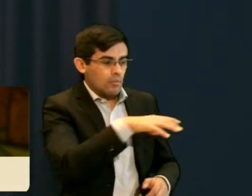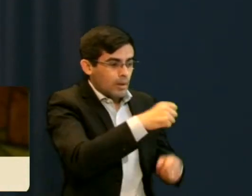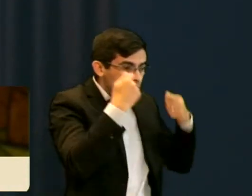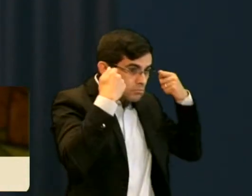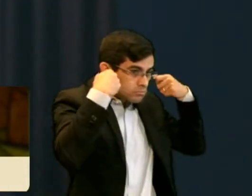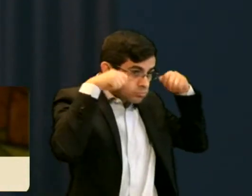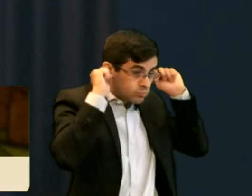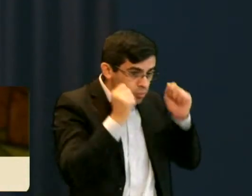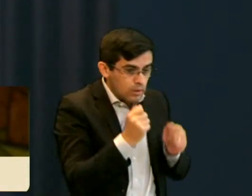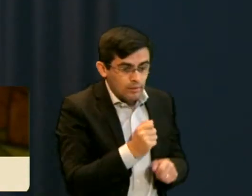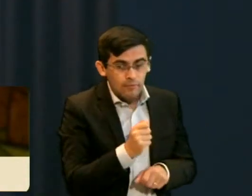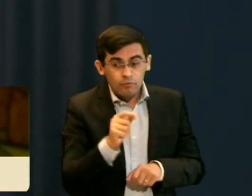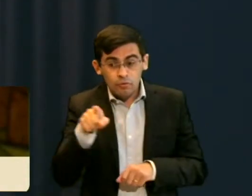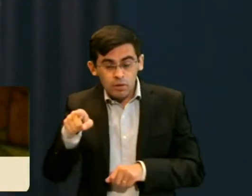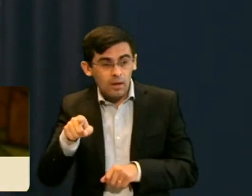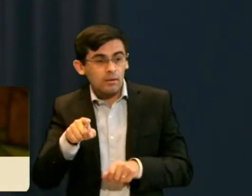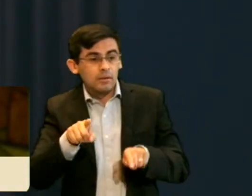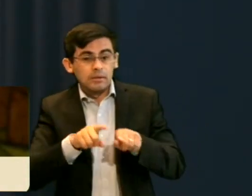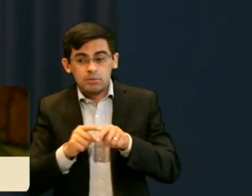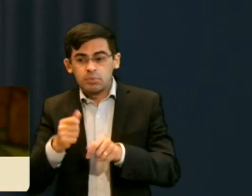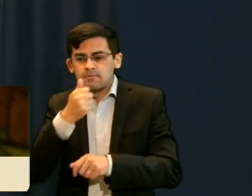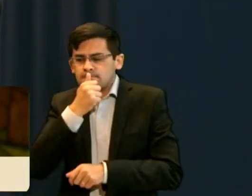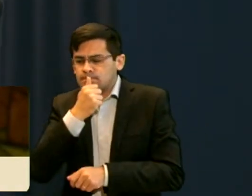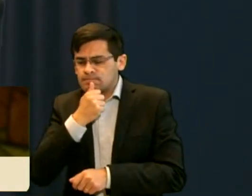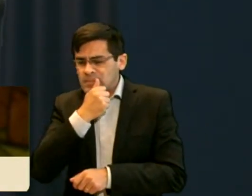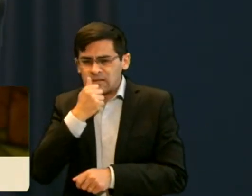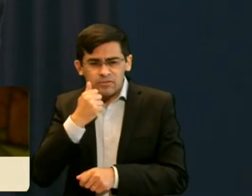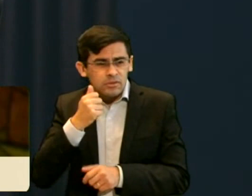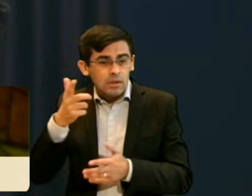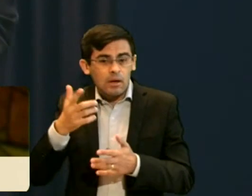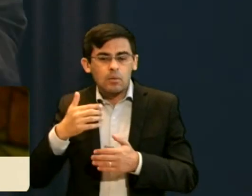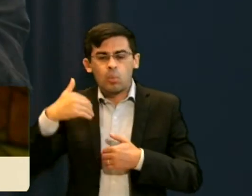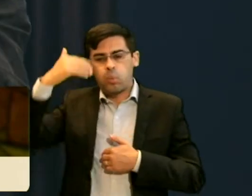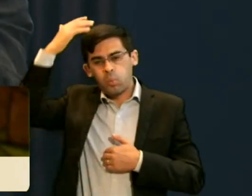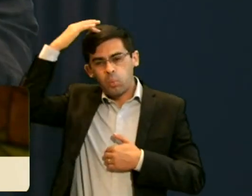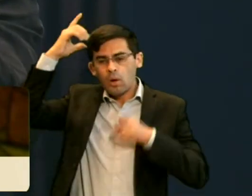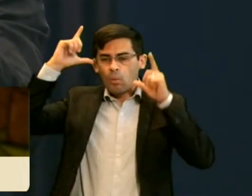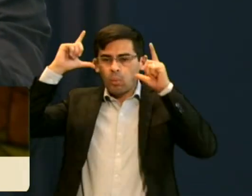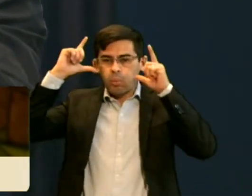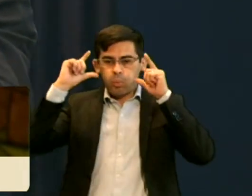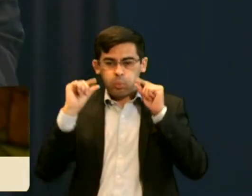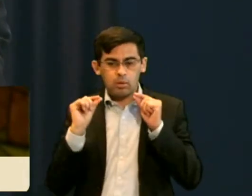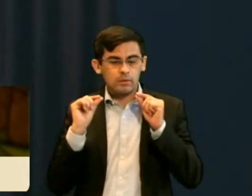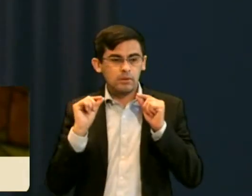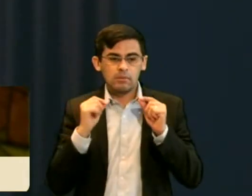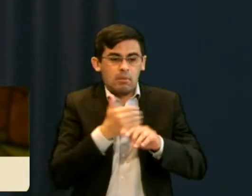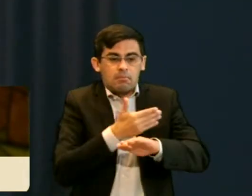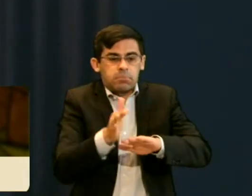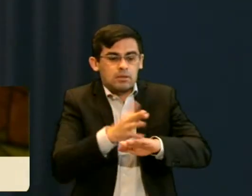carneirinho, eu vou lá, trago o bezerrinho, as pombinhas, e pronto.